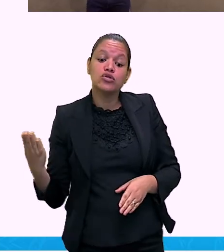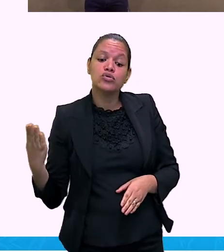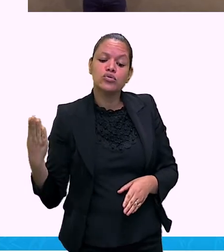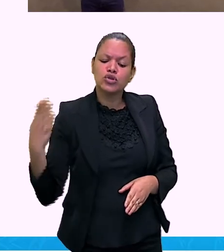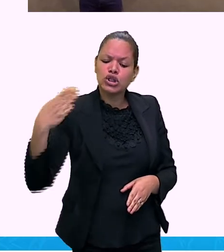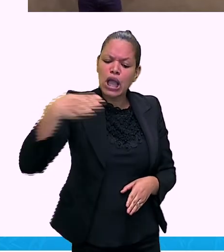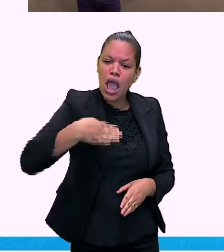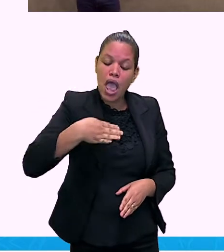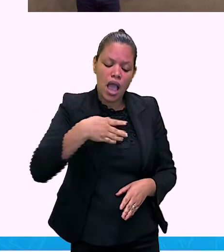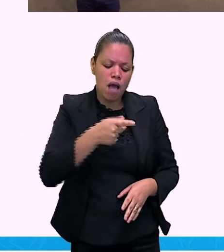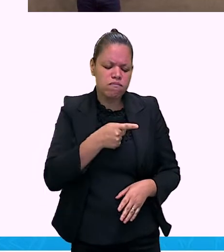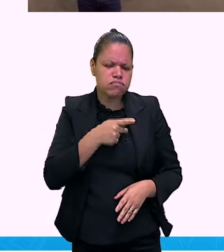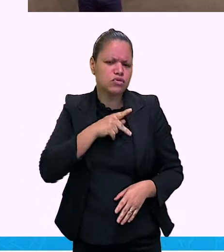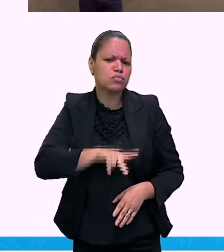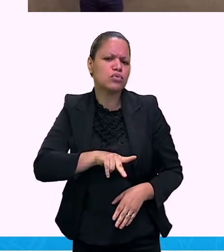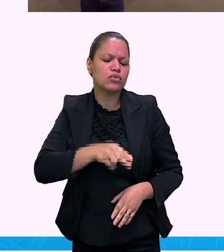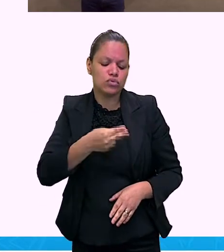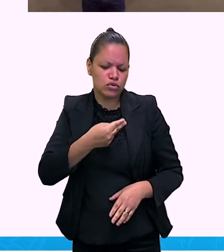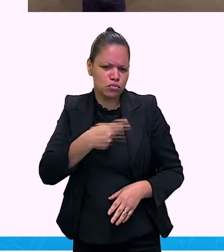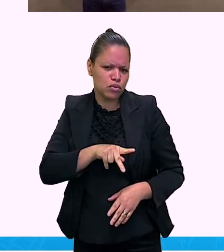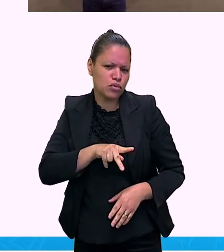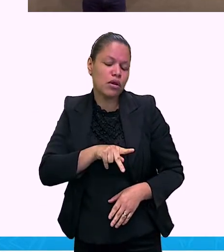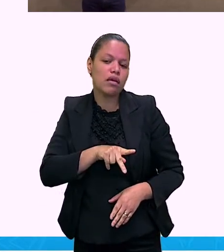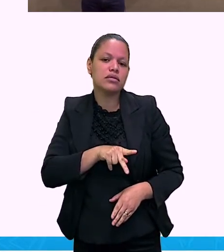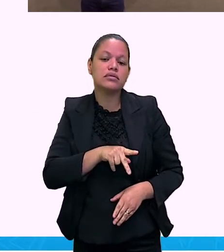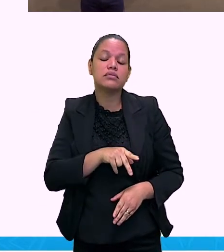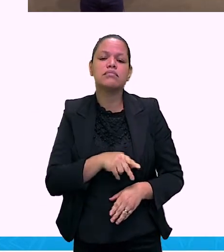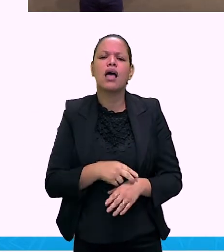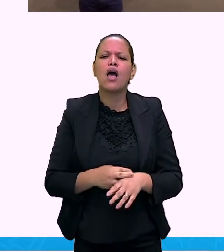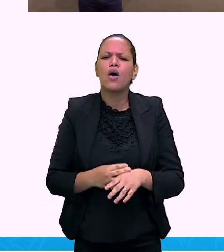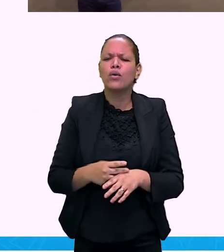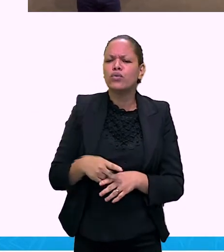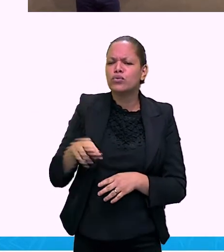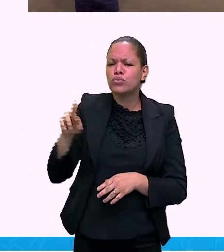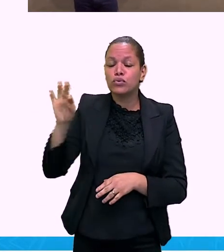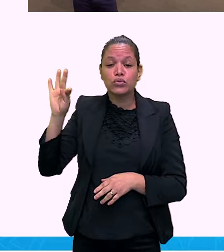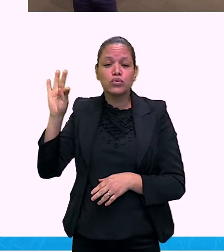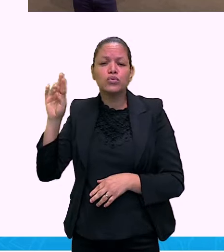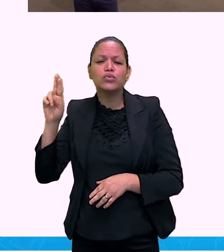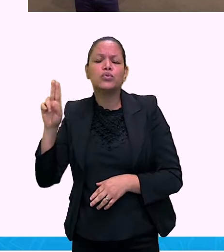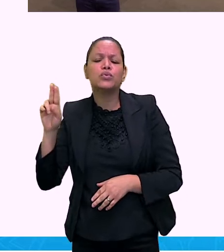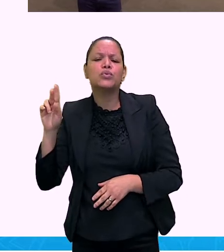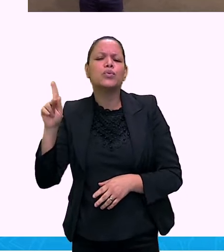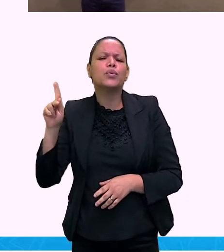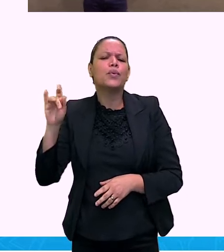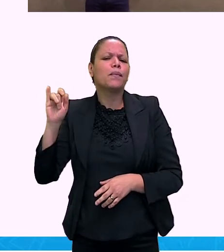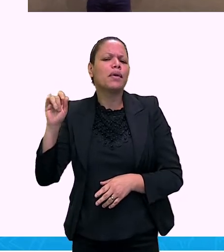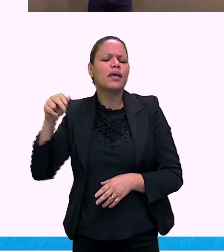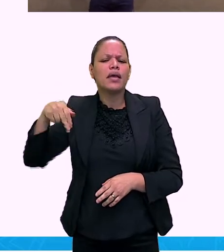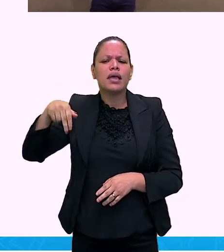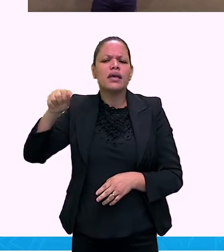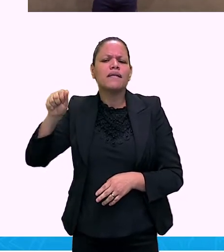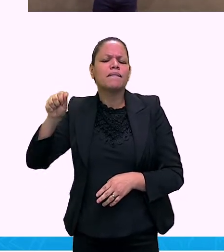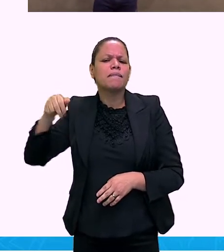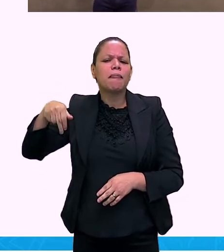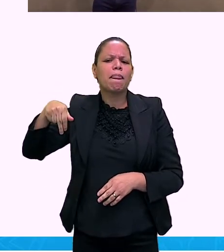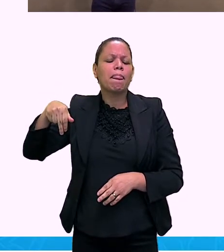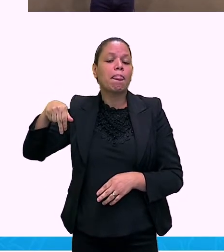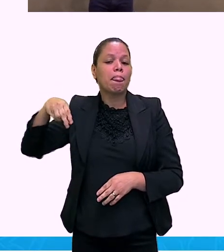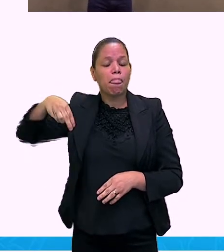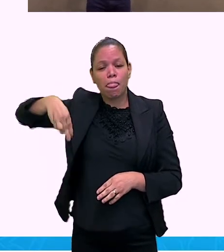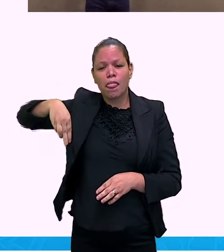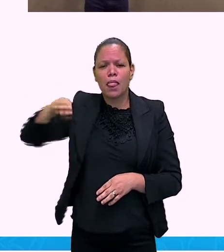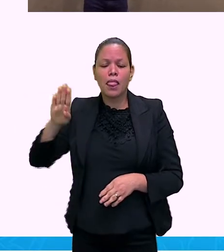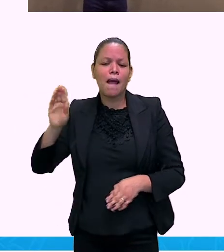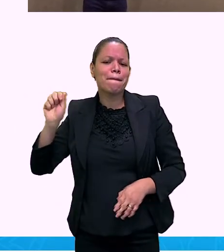Os tupinambás eram um povo que tinha como língua predominante o tupi-guarani. Uma